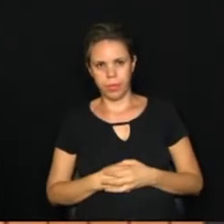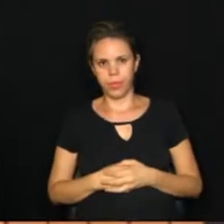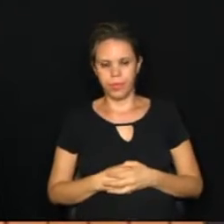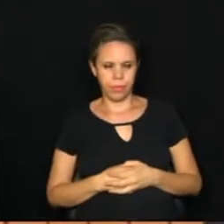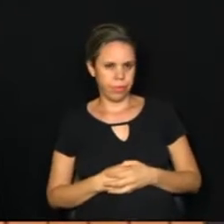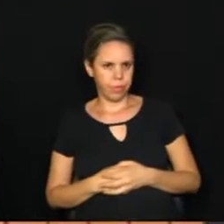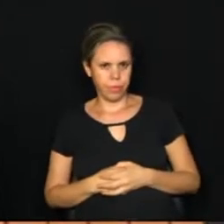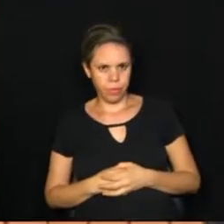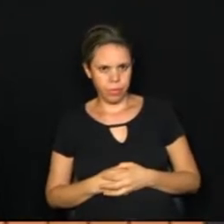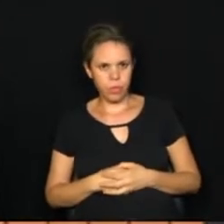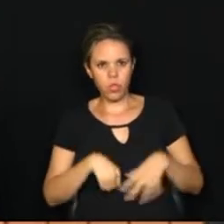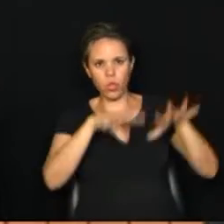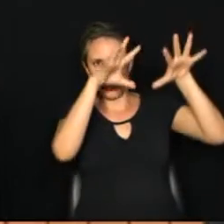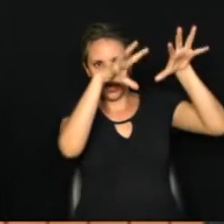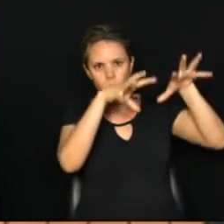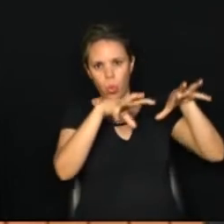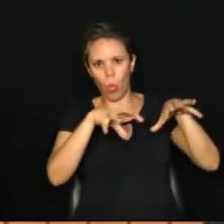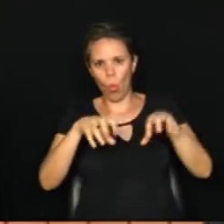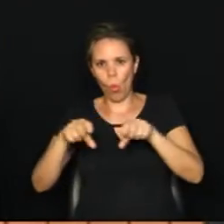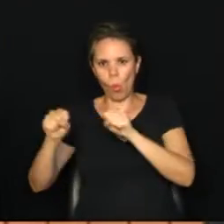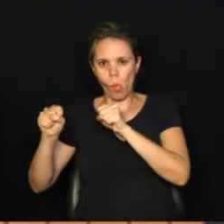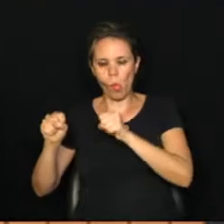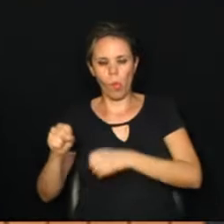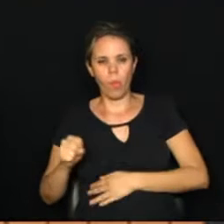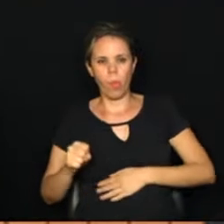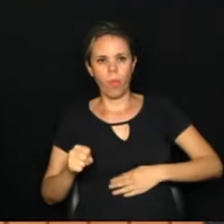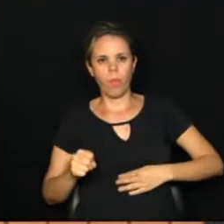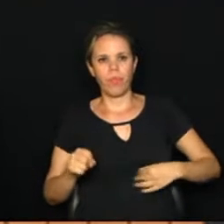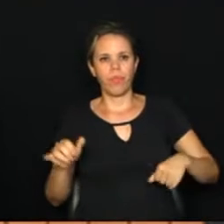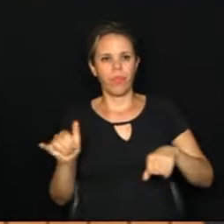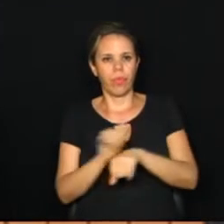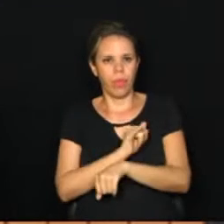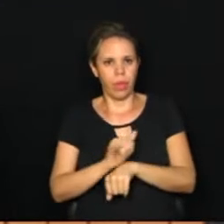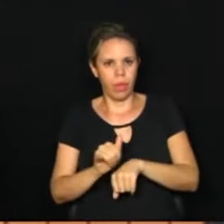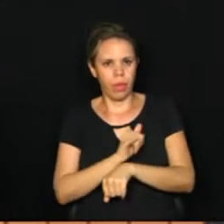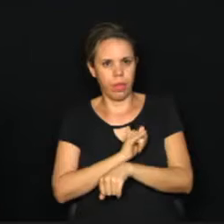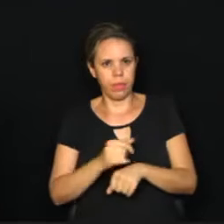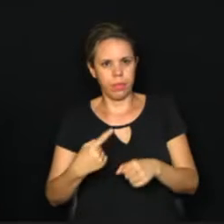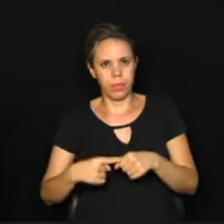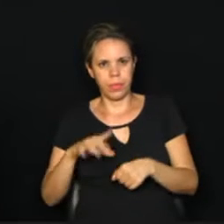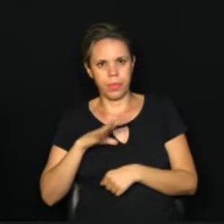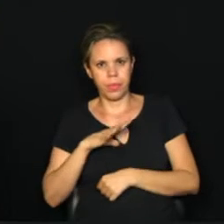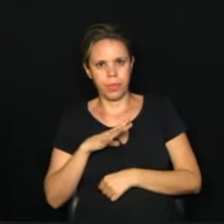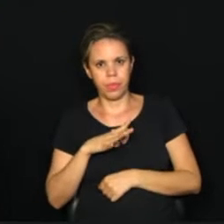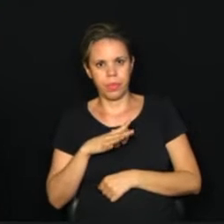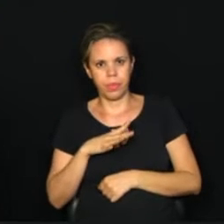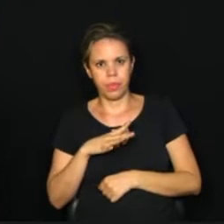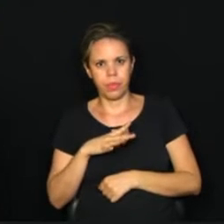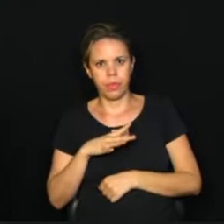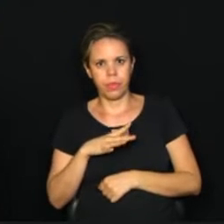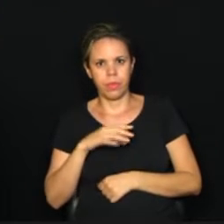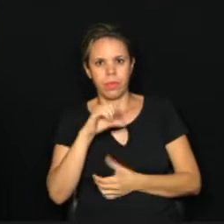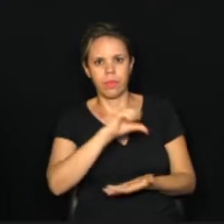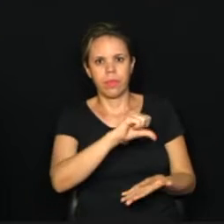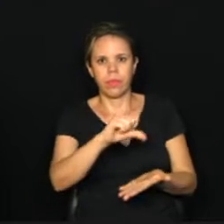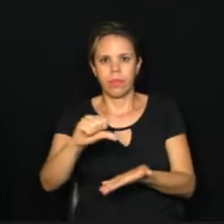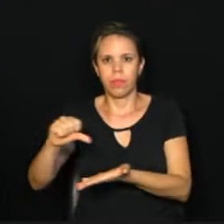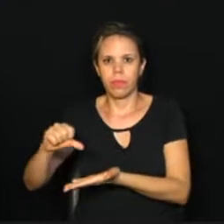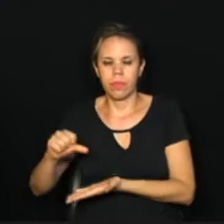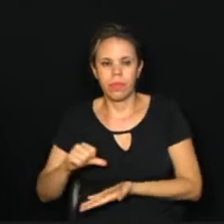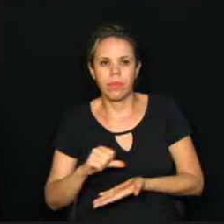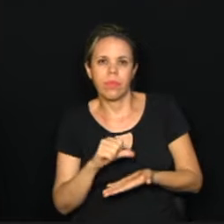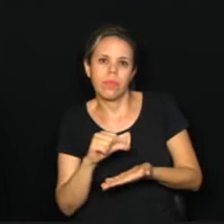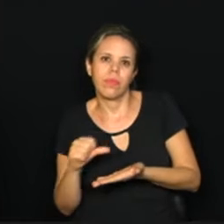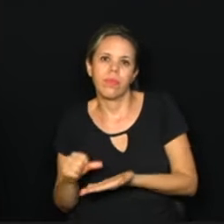de estiagem que já está em curso, as medidas adotadas aqui no município e também na nossa região